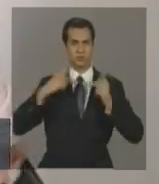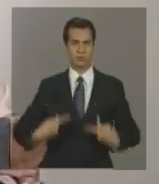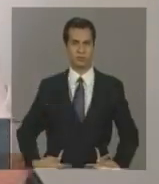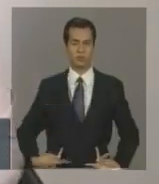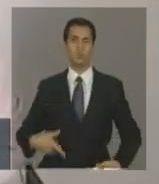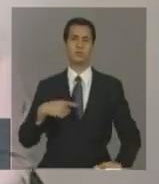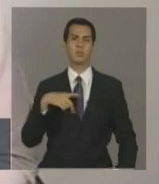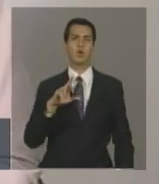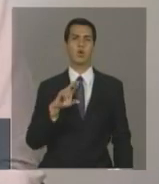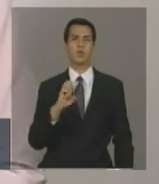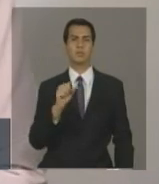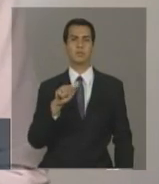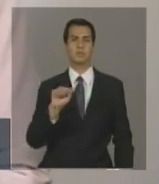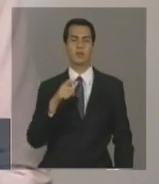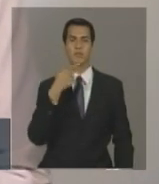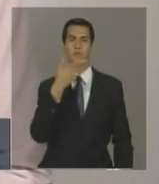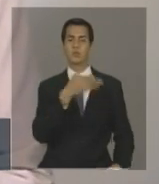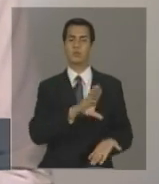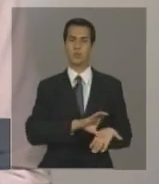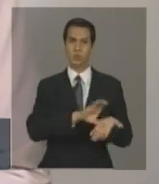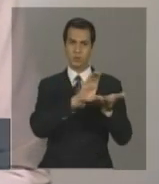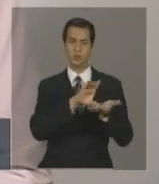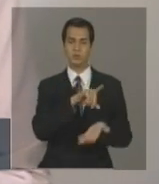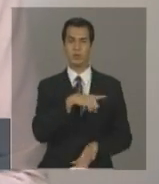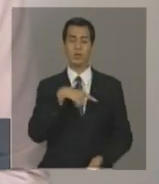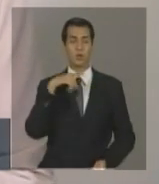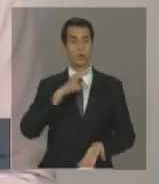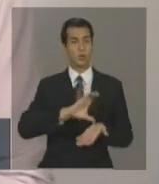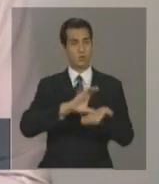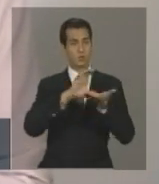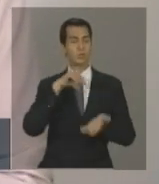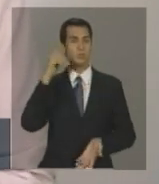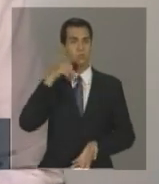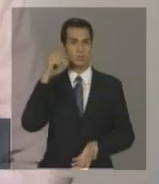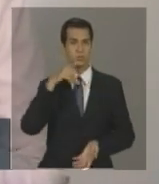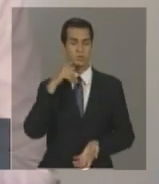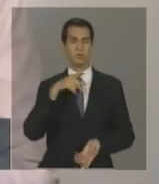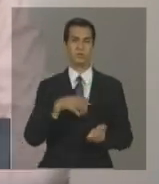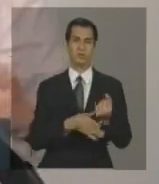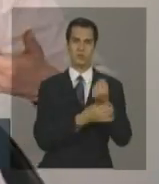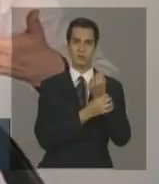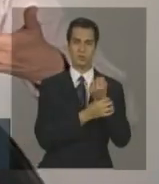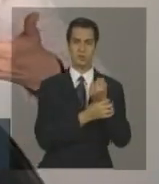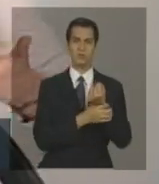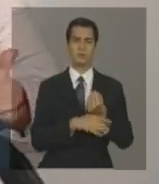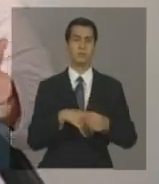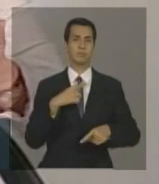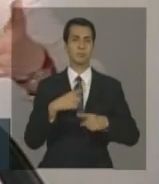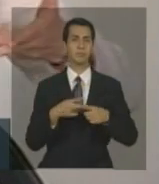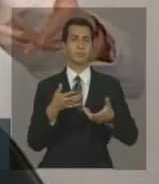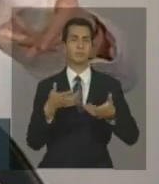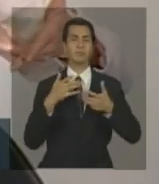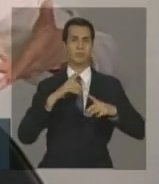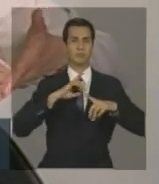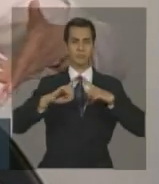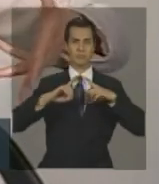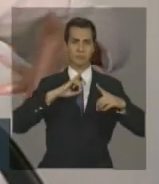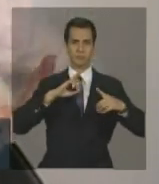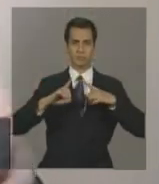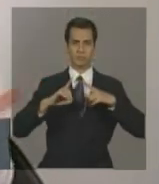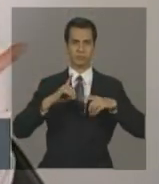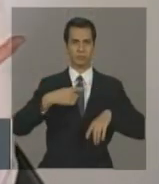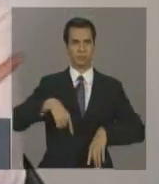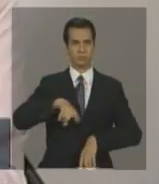coordena, é a coordenadora da Política de Direitos Humanos e Segurança Pública, justamente num diálogo que nós temos tido